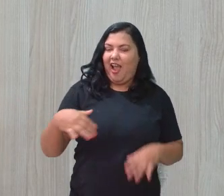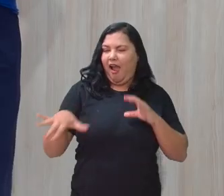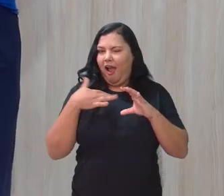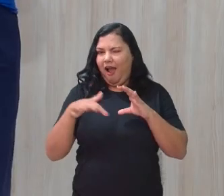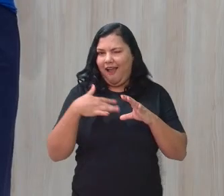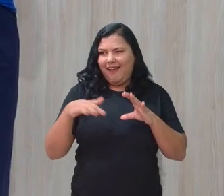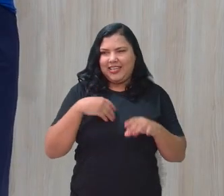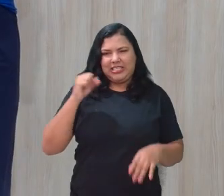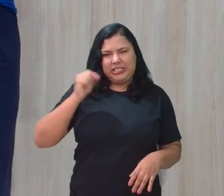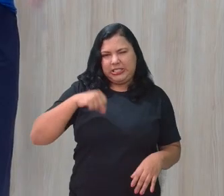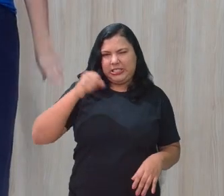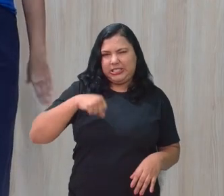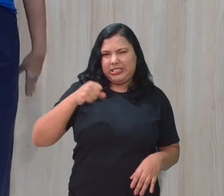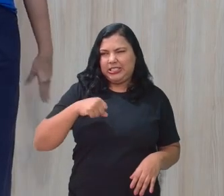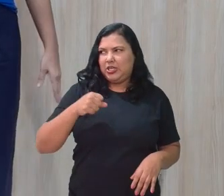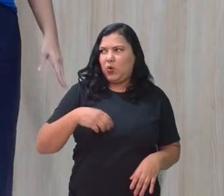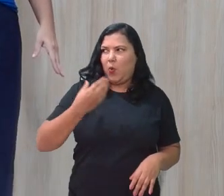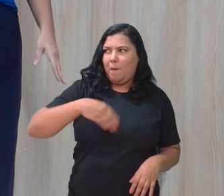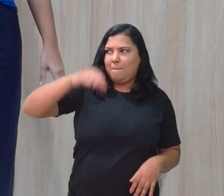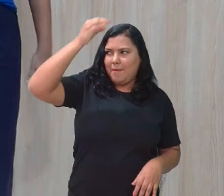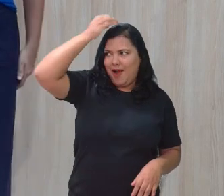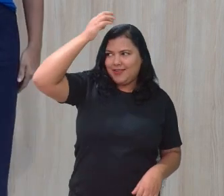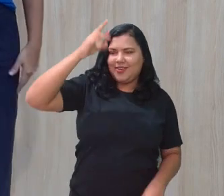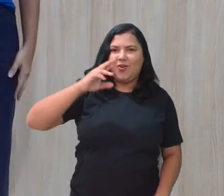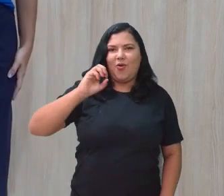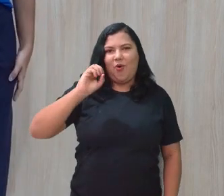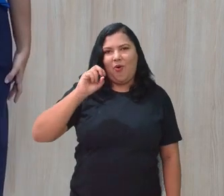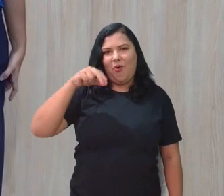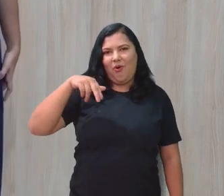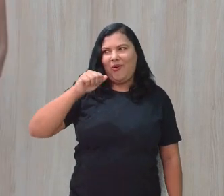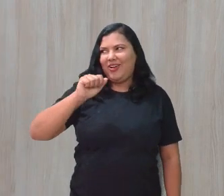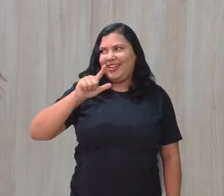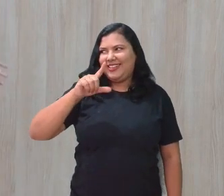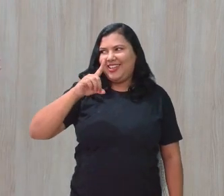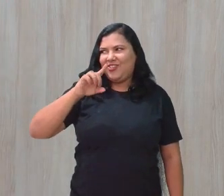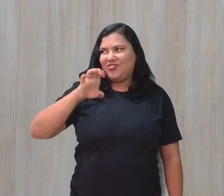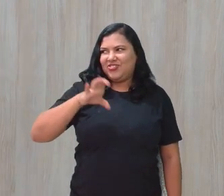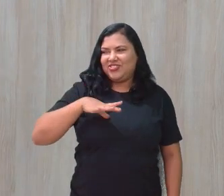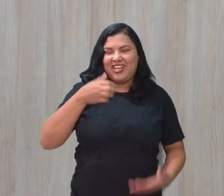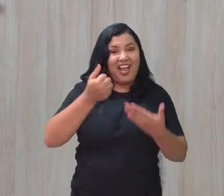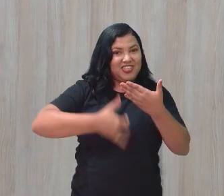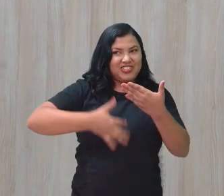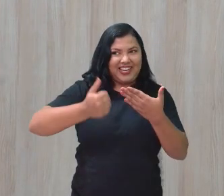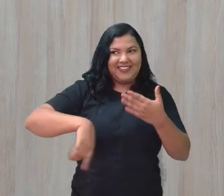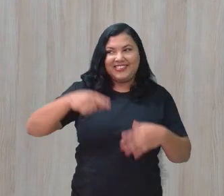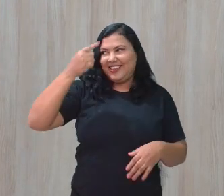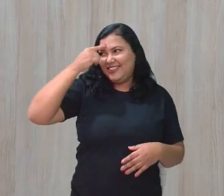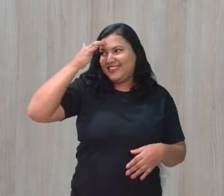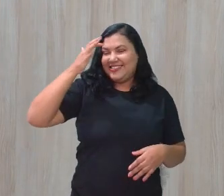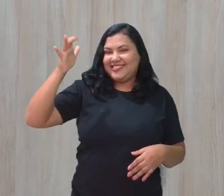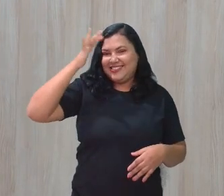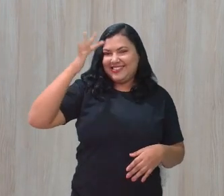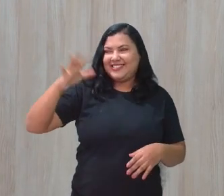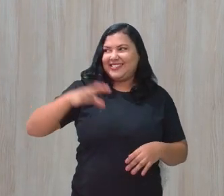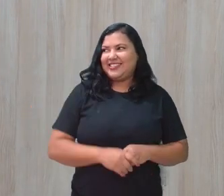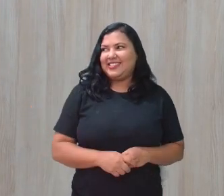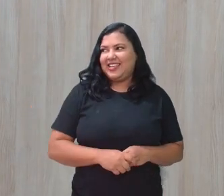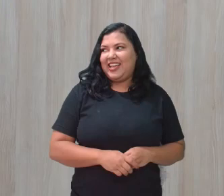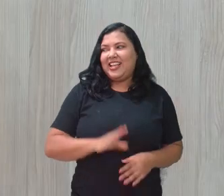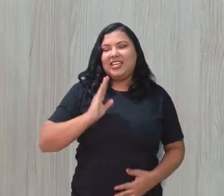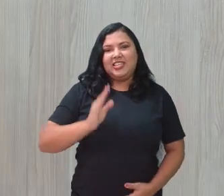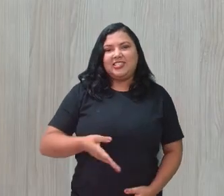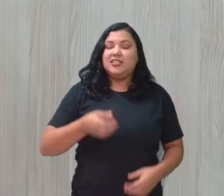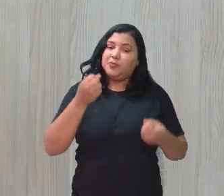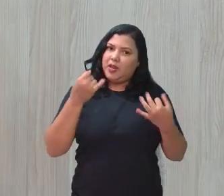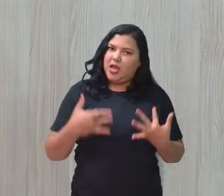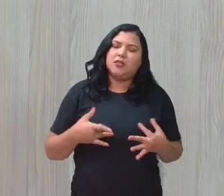assim, culpado, inocente. Ronald, fala agora. Tá falando aqui, ele tá escrevendo. Está pensando. Tá pensando. Ele já tinha dito que ele